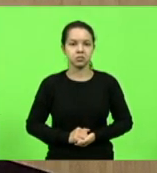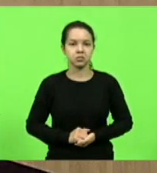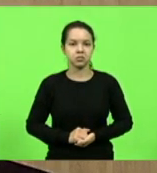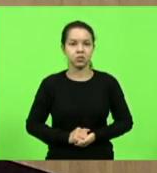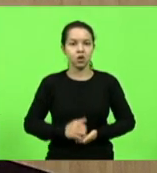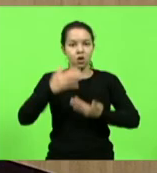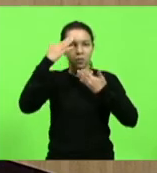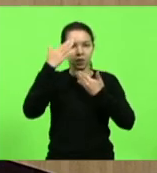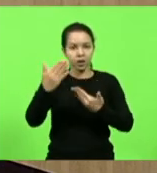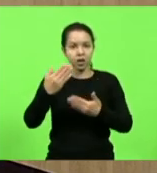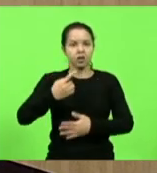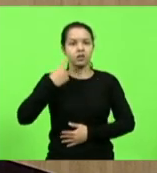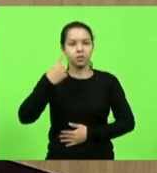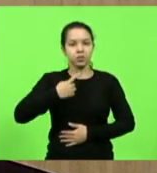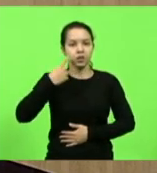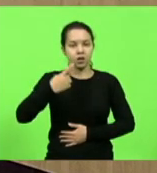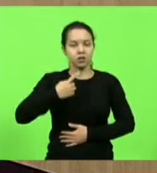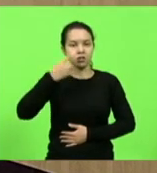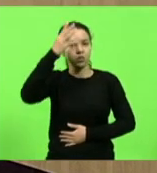Obrigado, deputada Luciane.